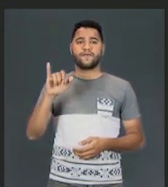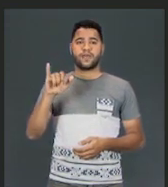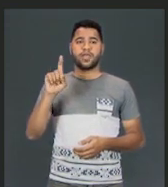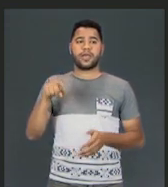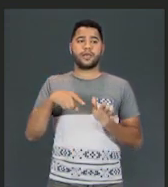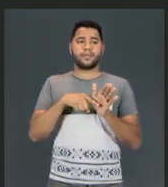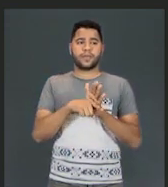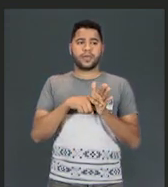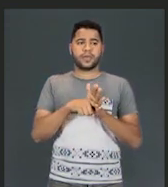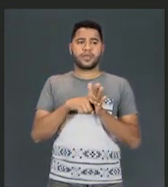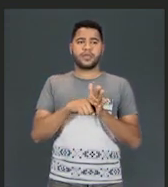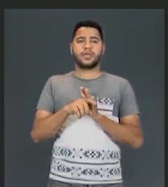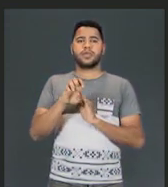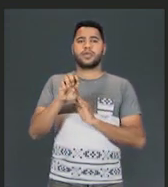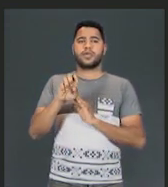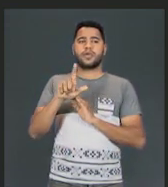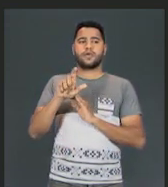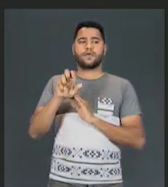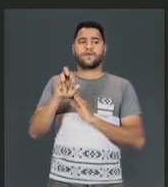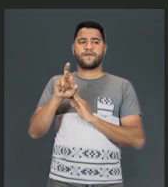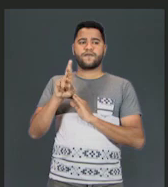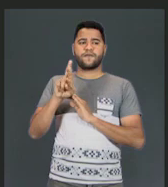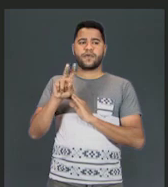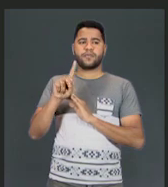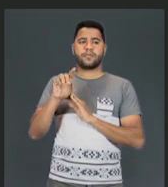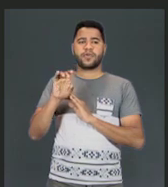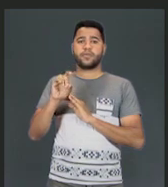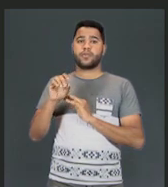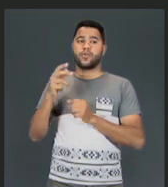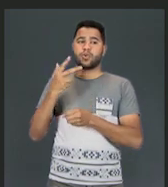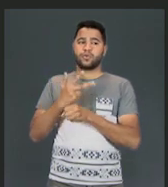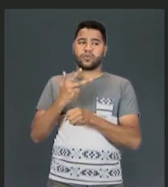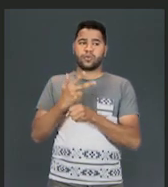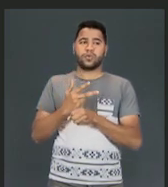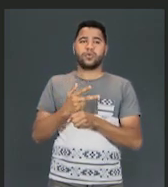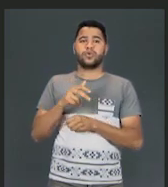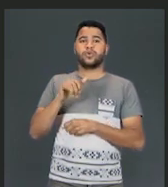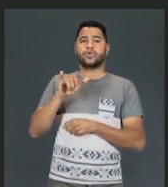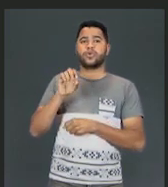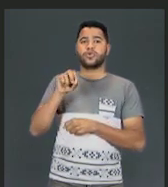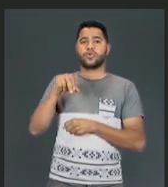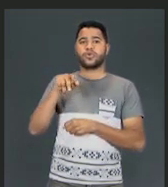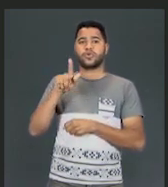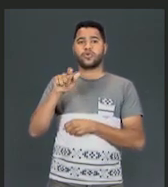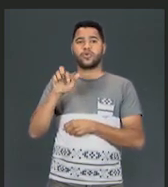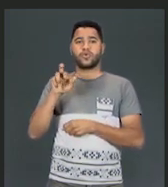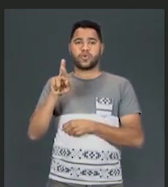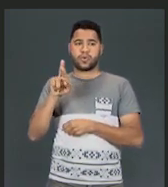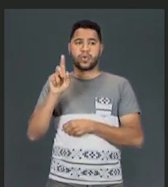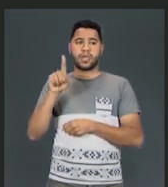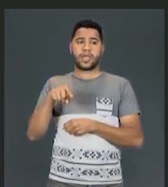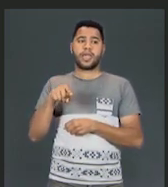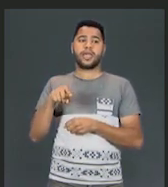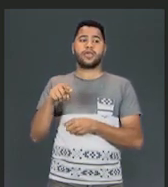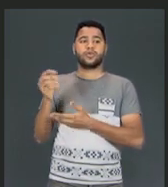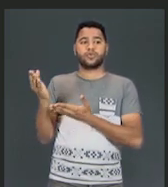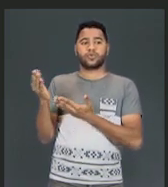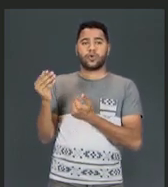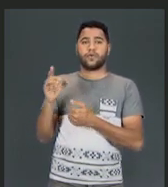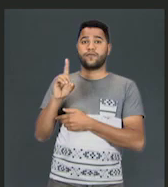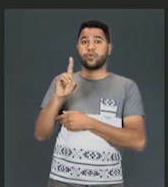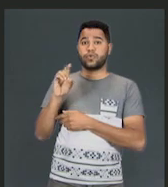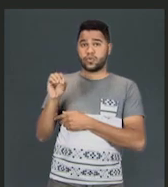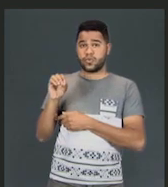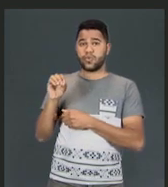people idosos Younger jovens Du fazer o verbo tudo